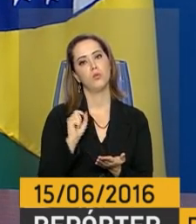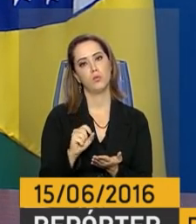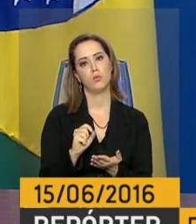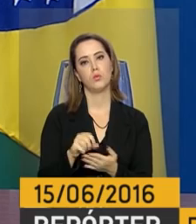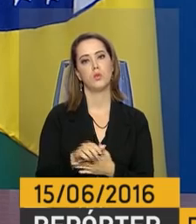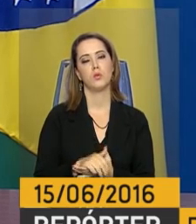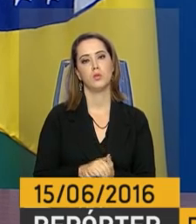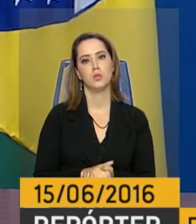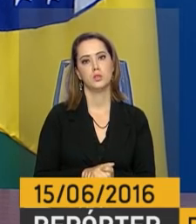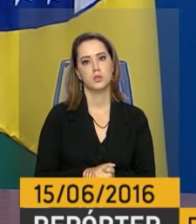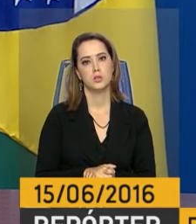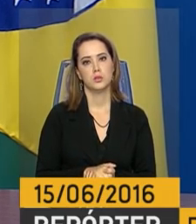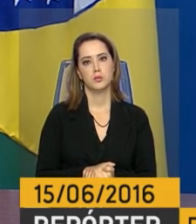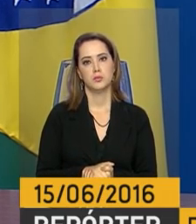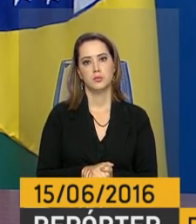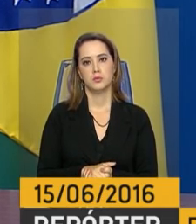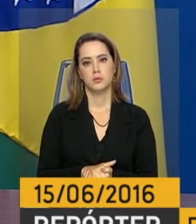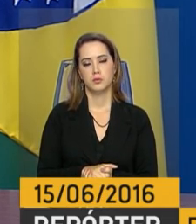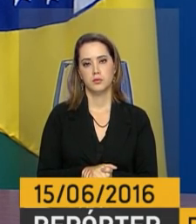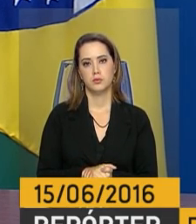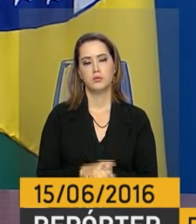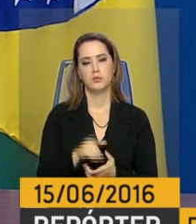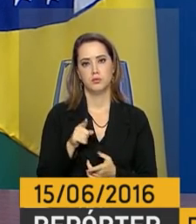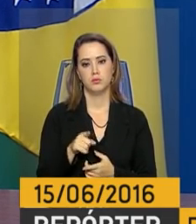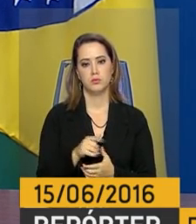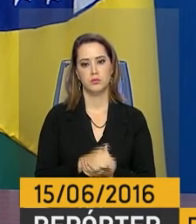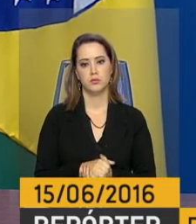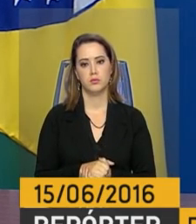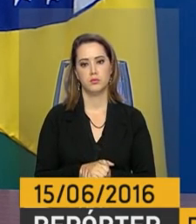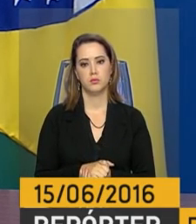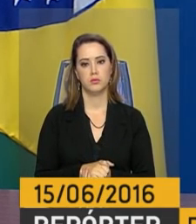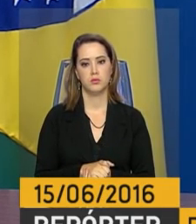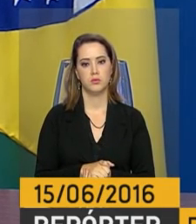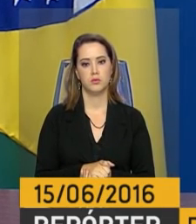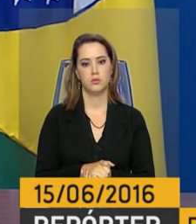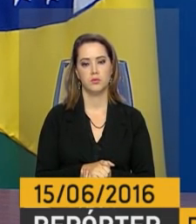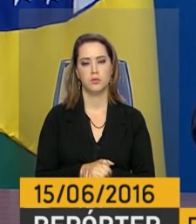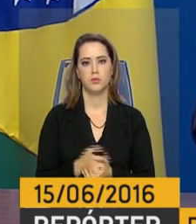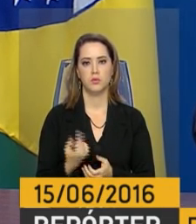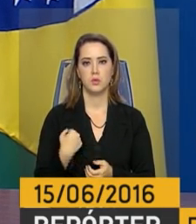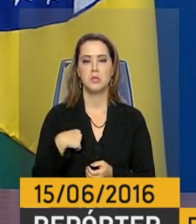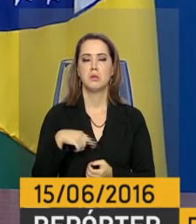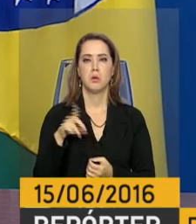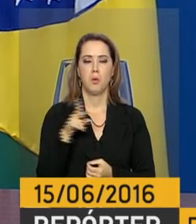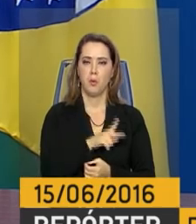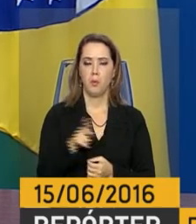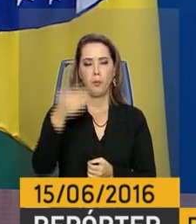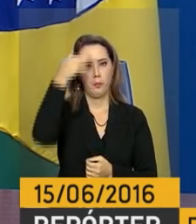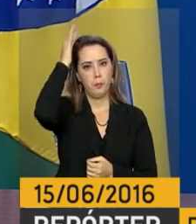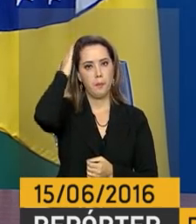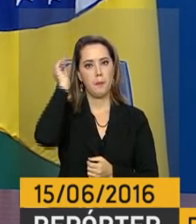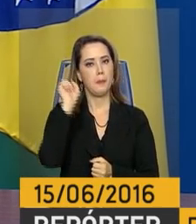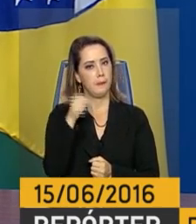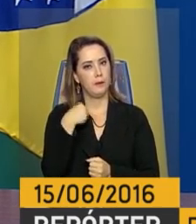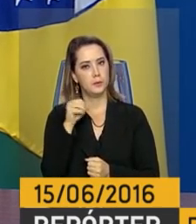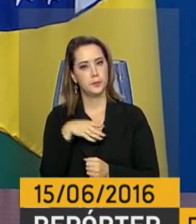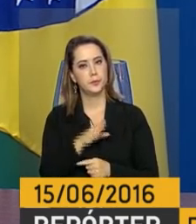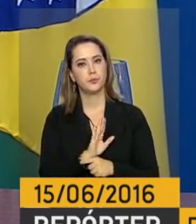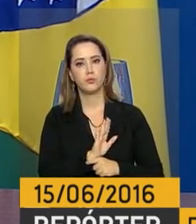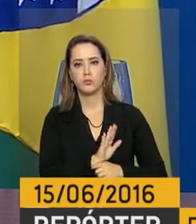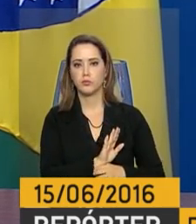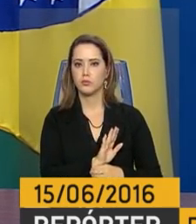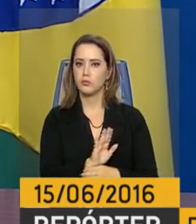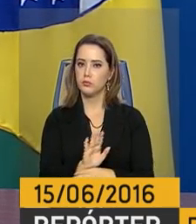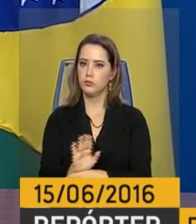eh eh eh não mais do que apoiando, ele é o o